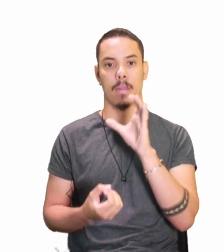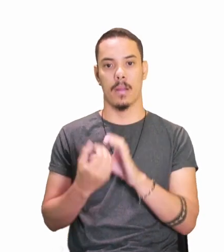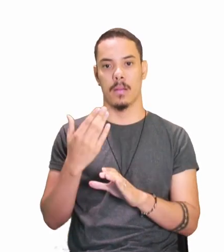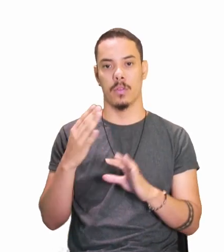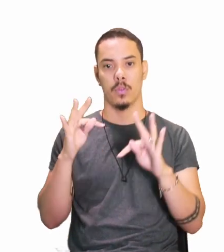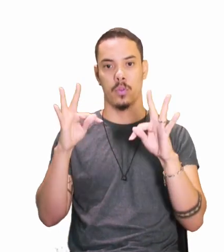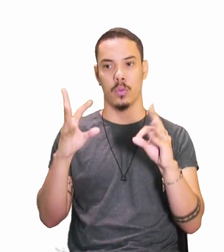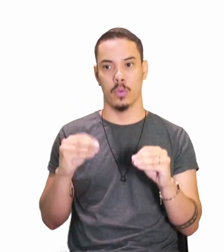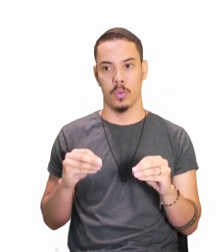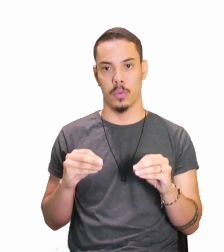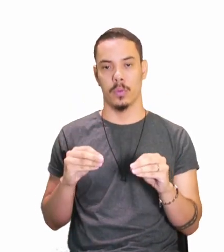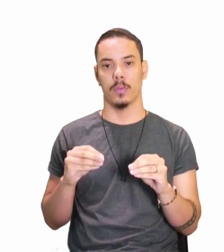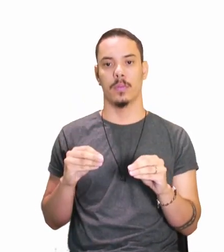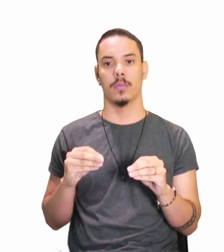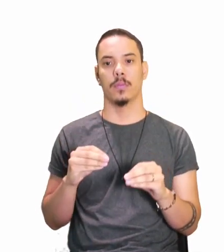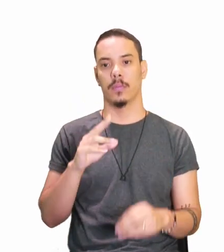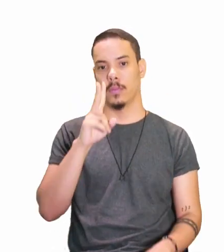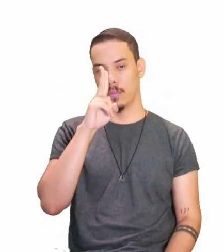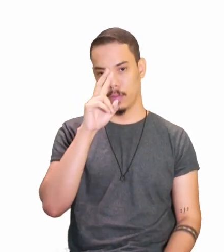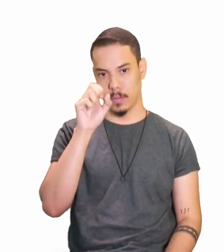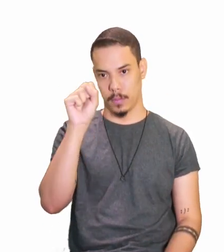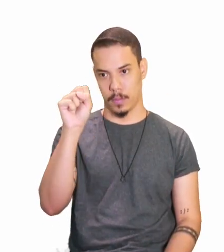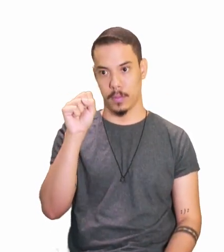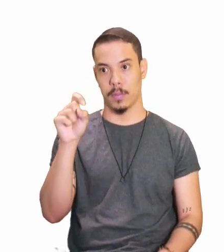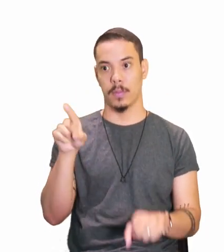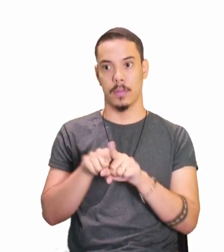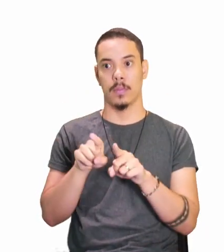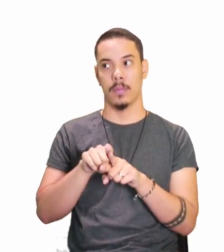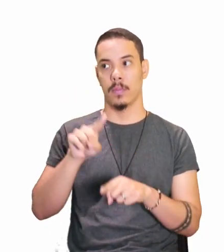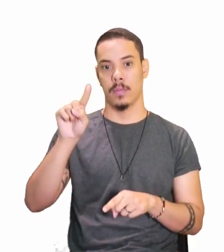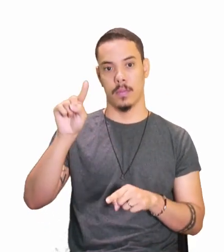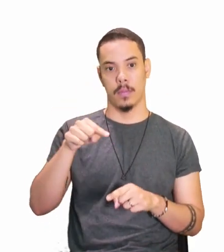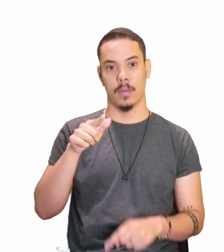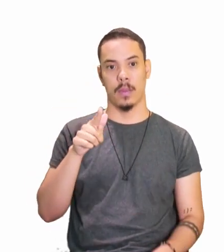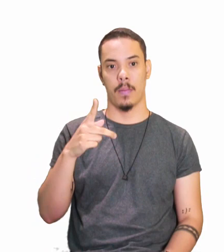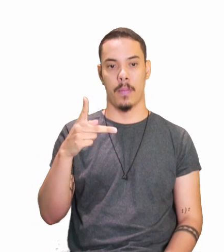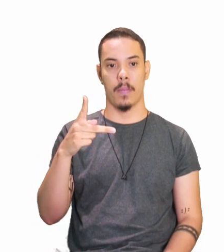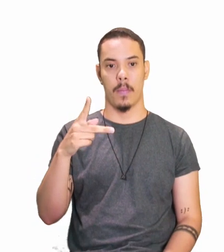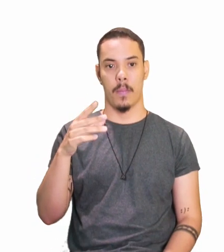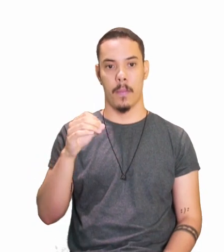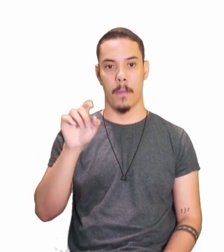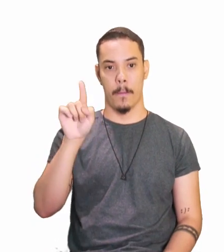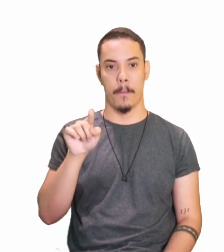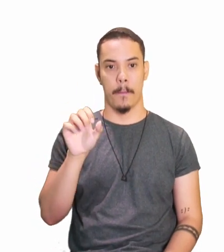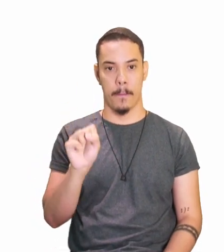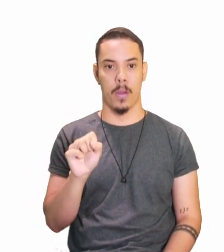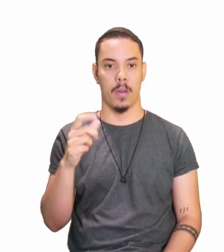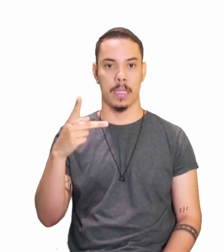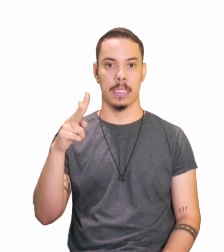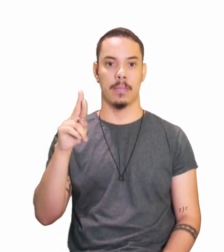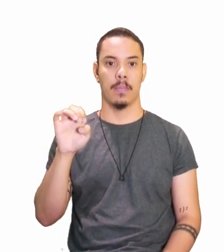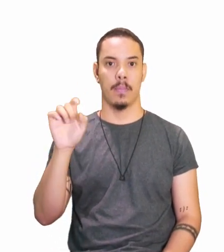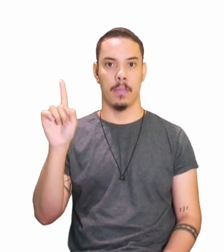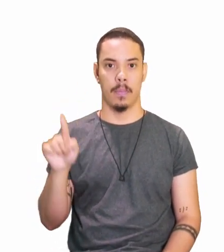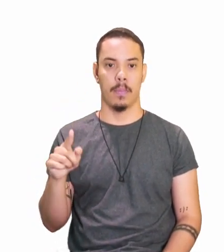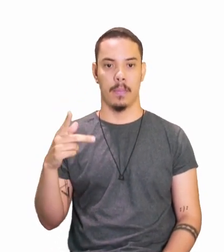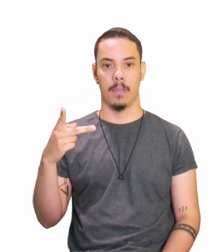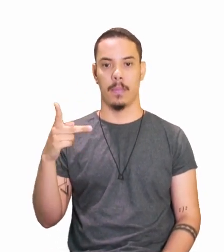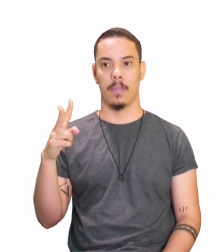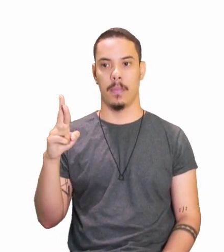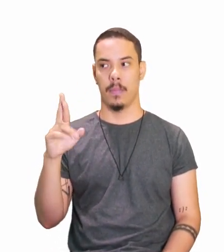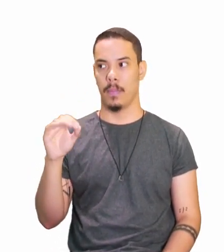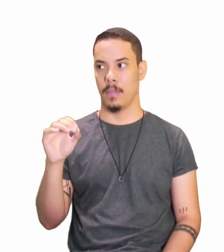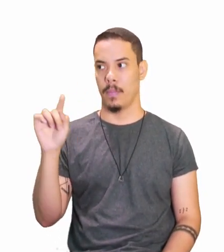prefixos tônico e, portanto, acentuados graficamente. Já fala que é tônico, né? Ó,